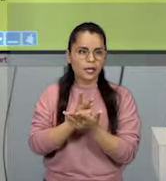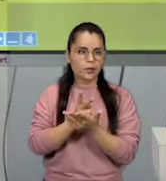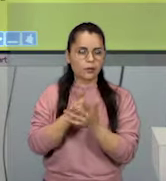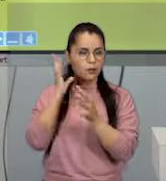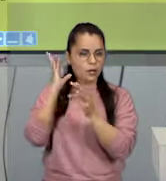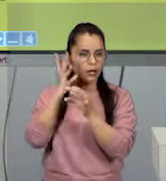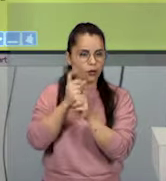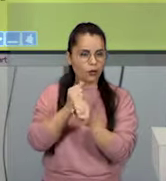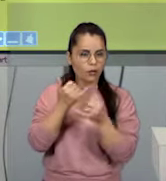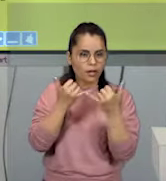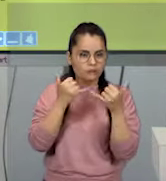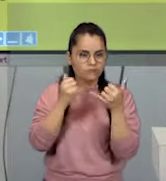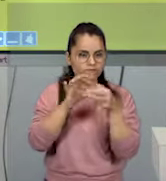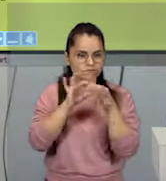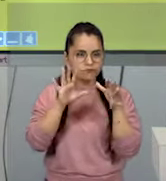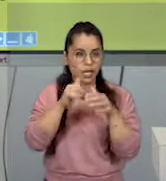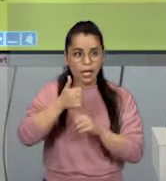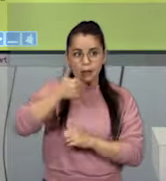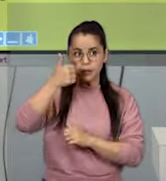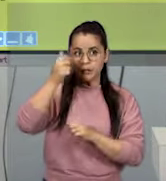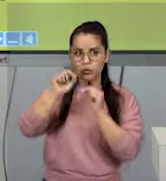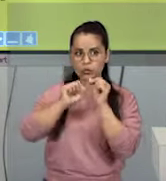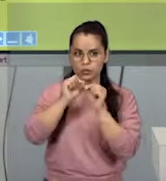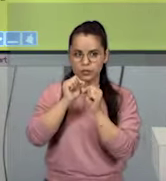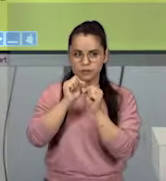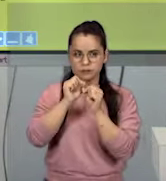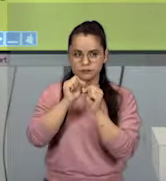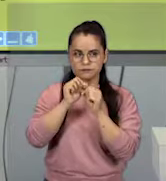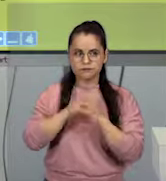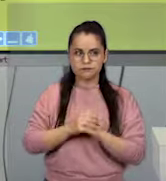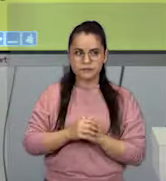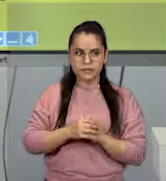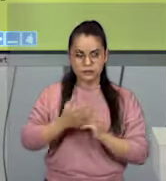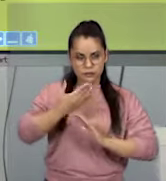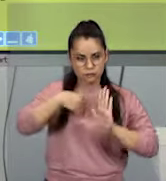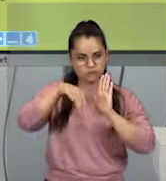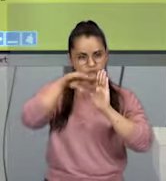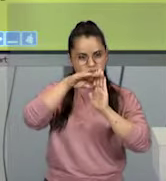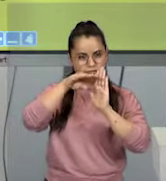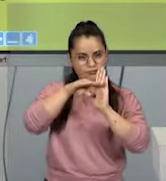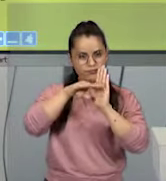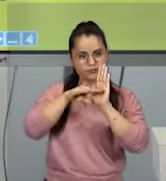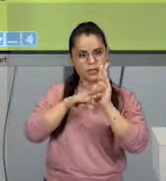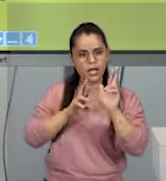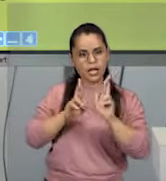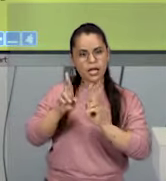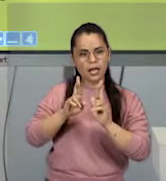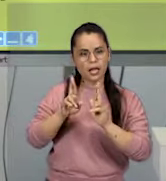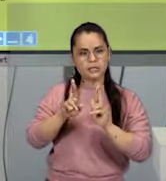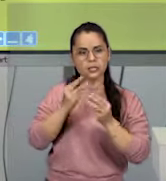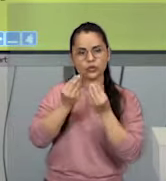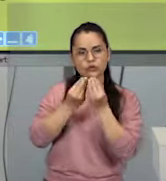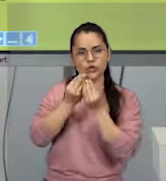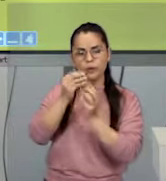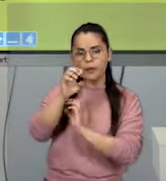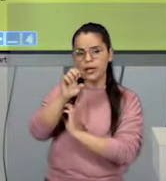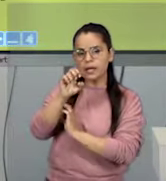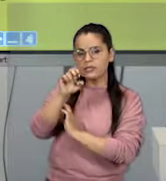calcular as energias liberadas primeiro primeiro você estabelece a relação estequiométrica